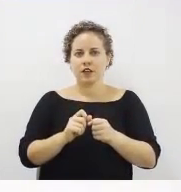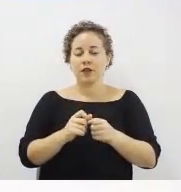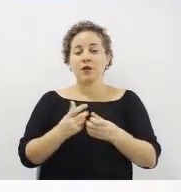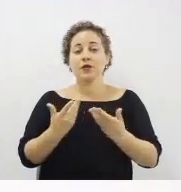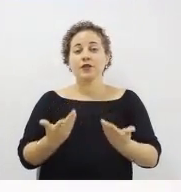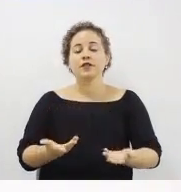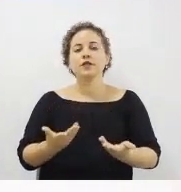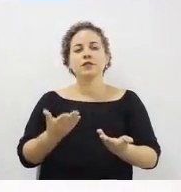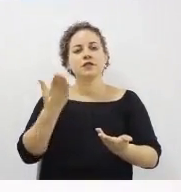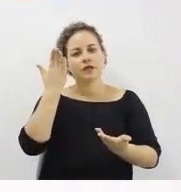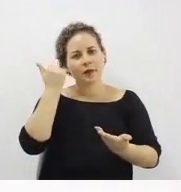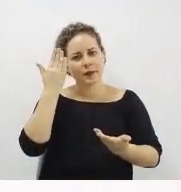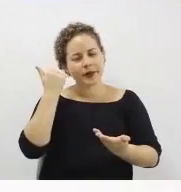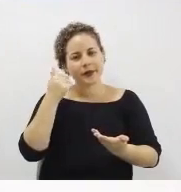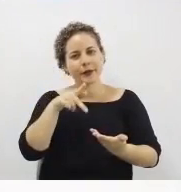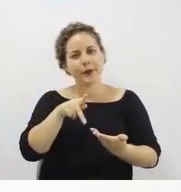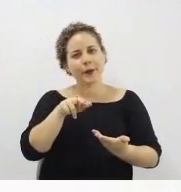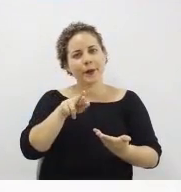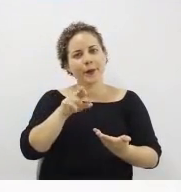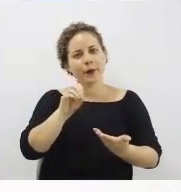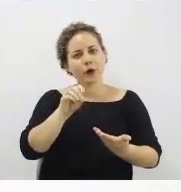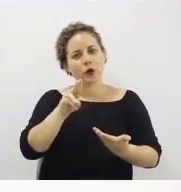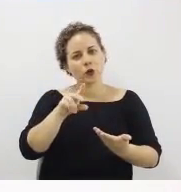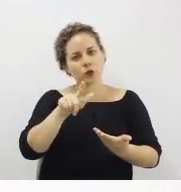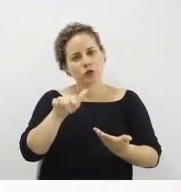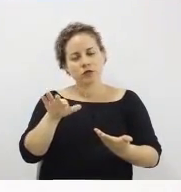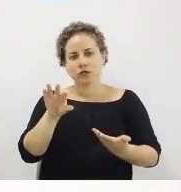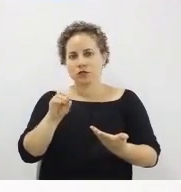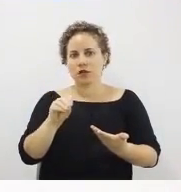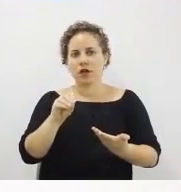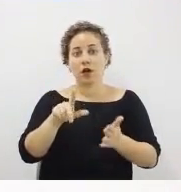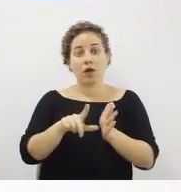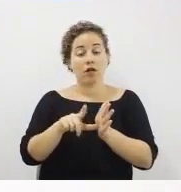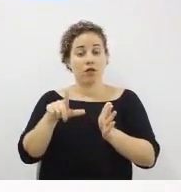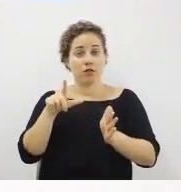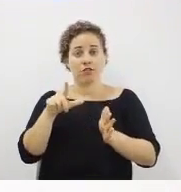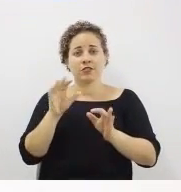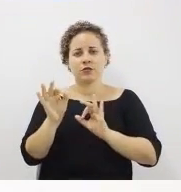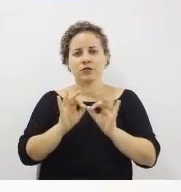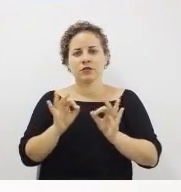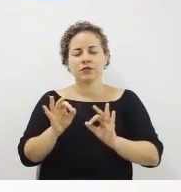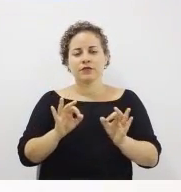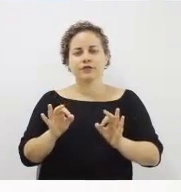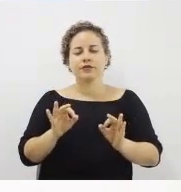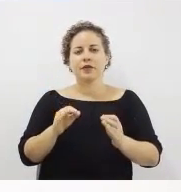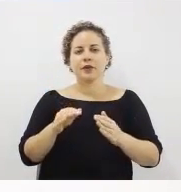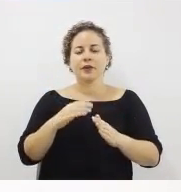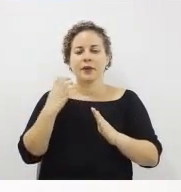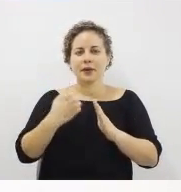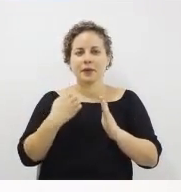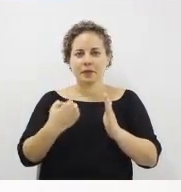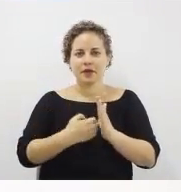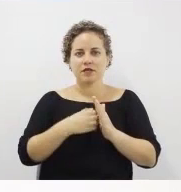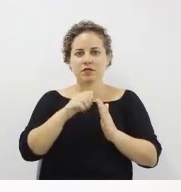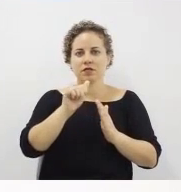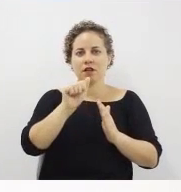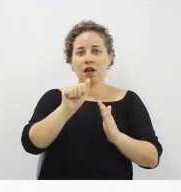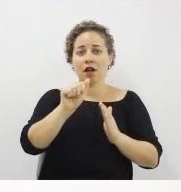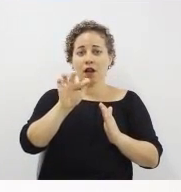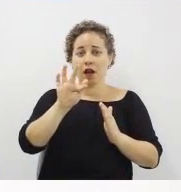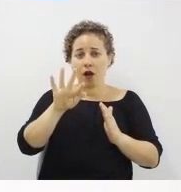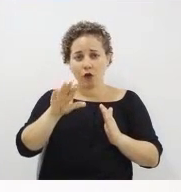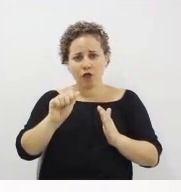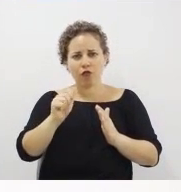que, considerando a produção inicialmente prevista, a empresa Alfa prometesse mais do